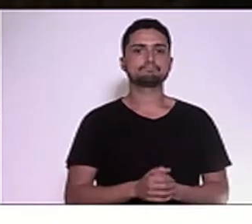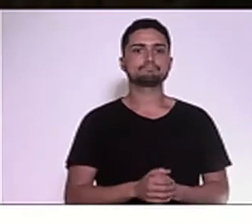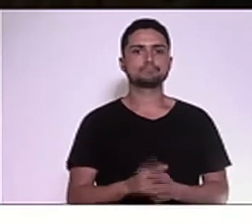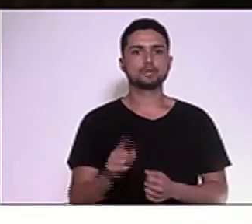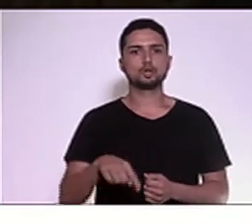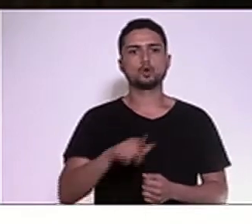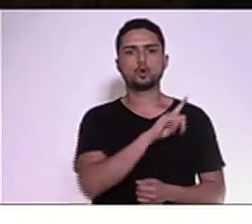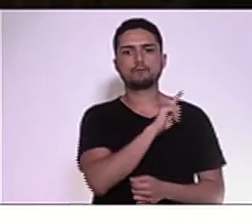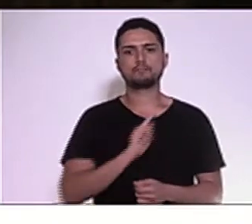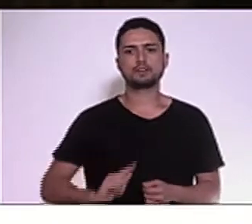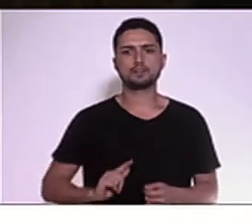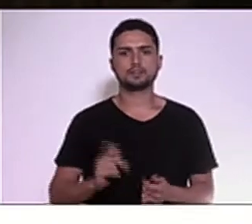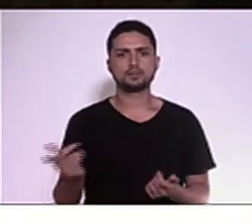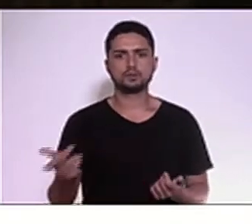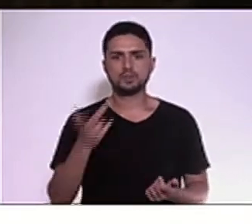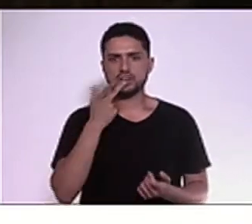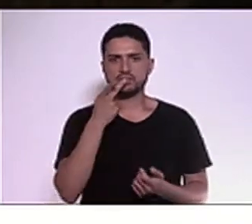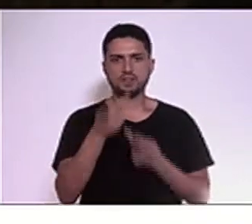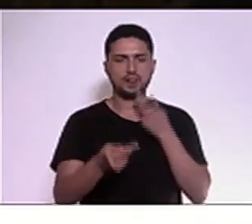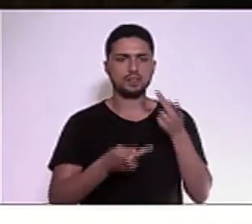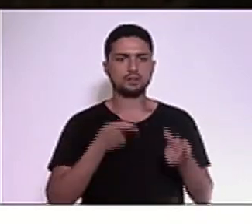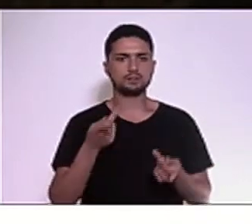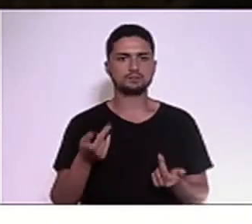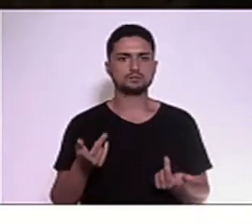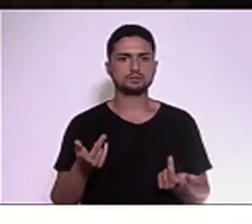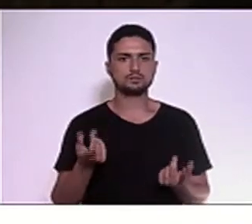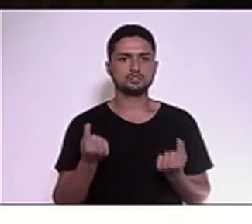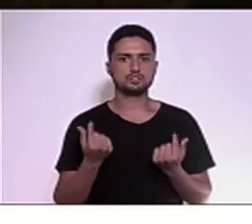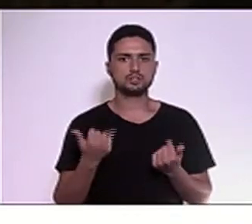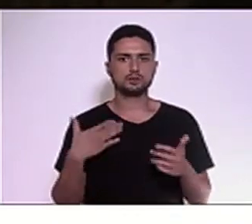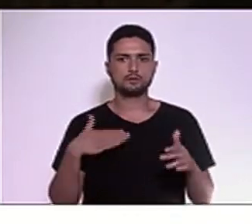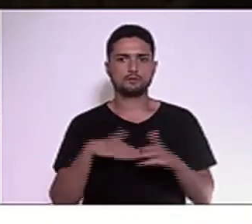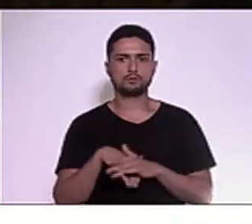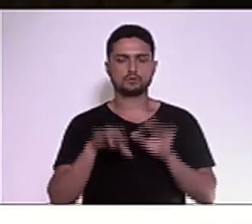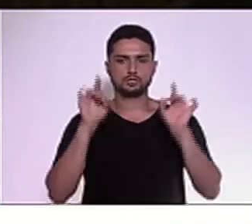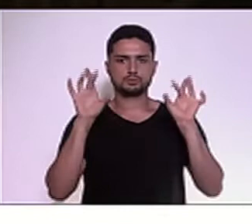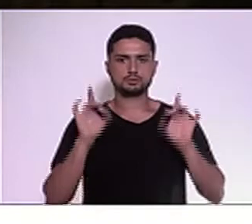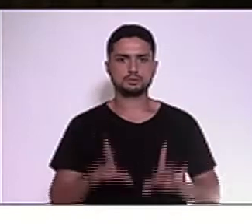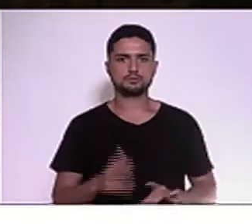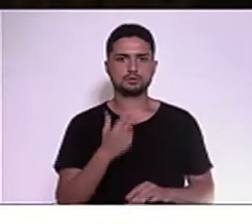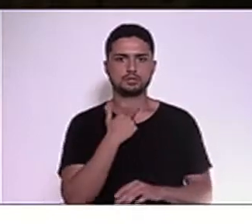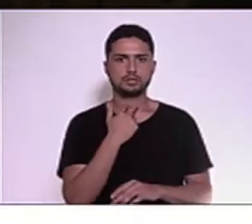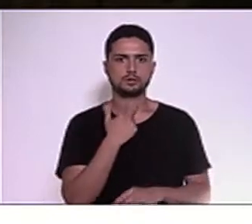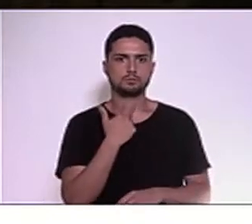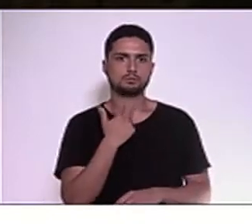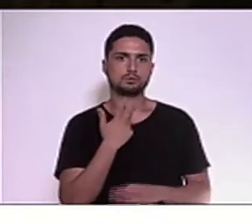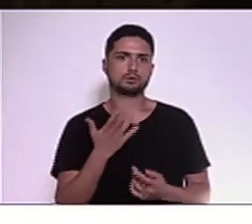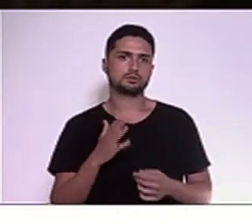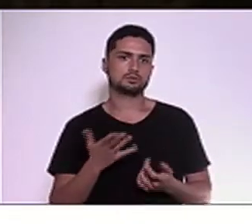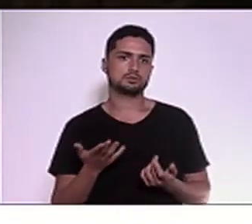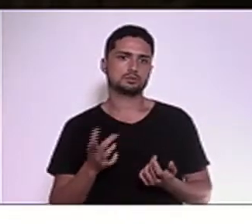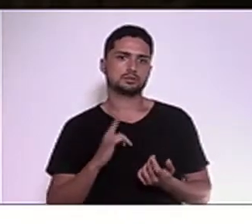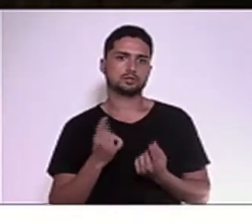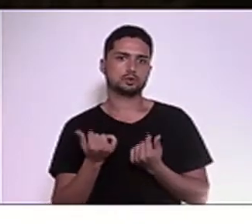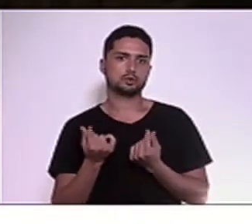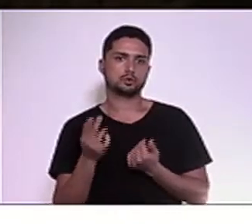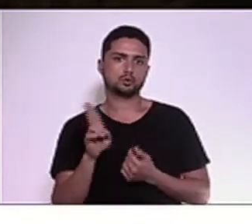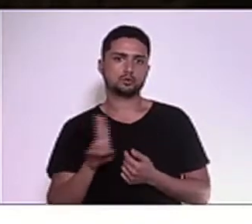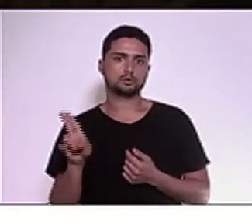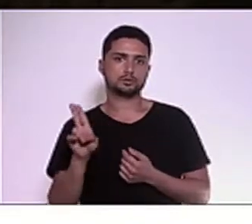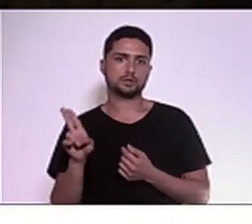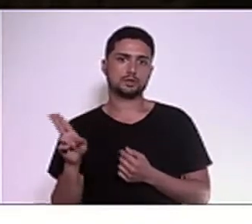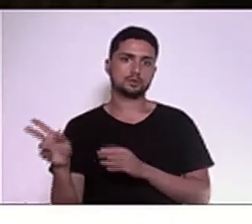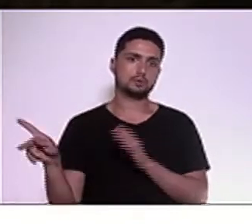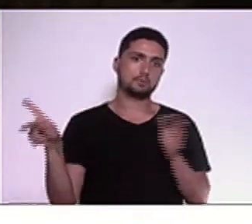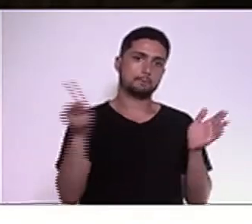o governador falando que os fundos específicos não poderão mais ser utilizados para